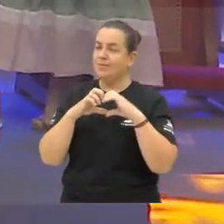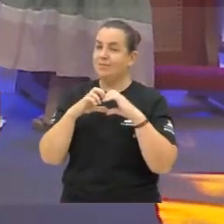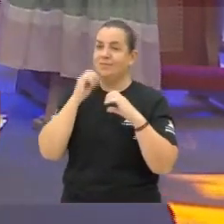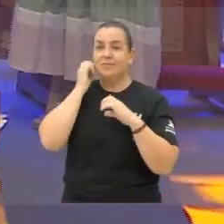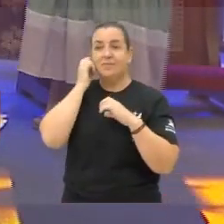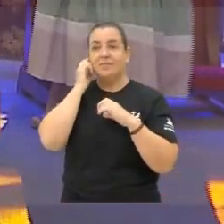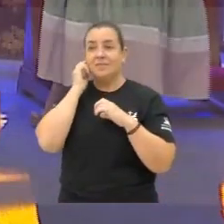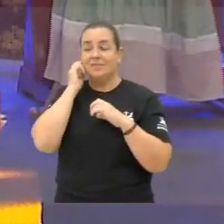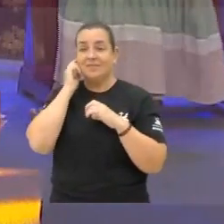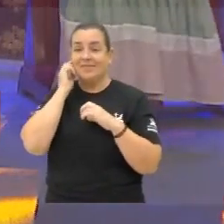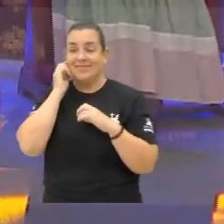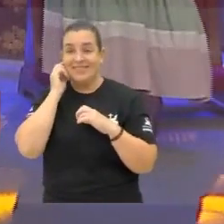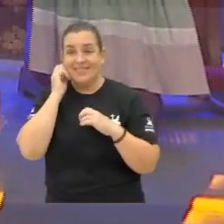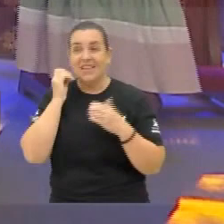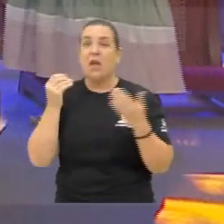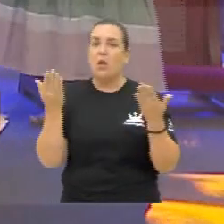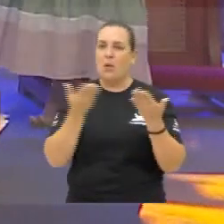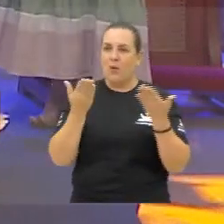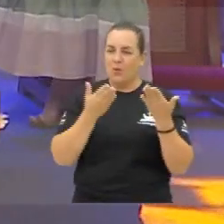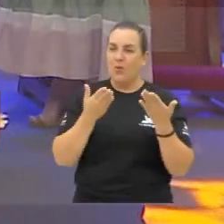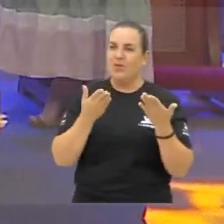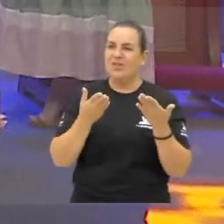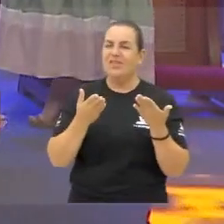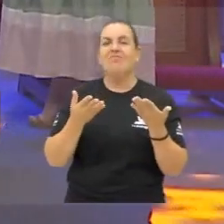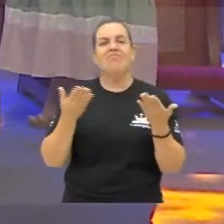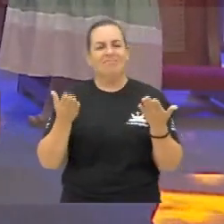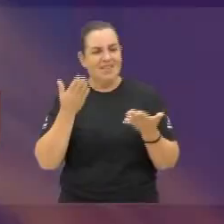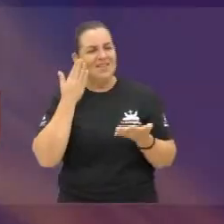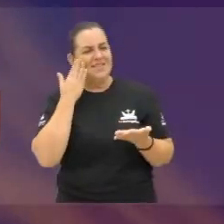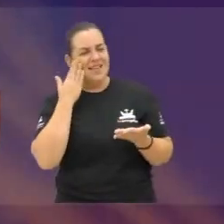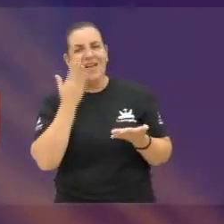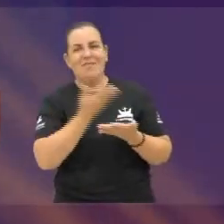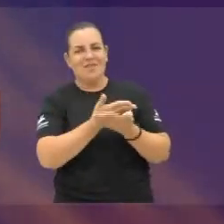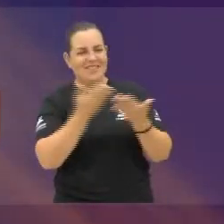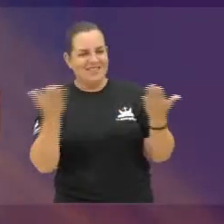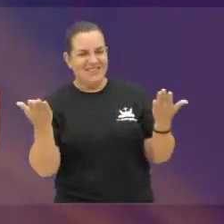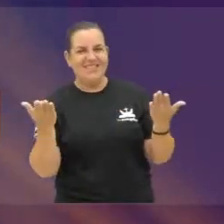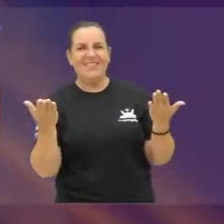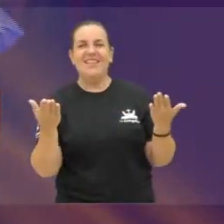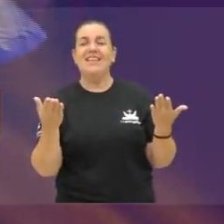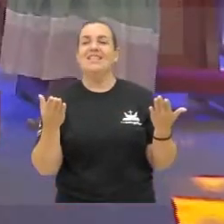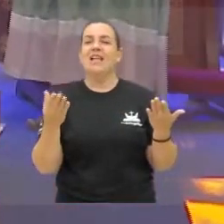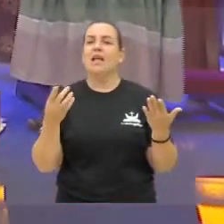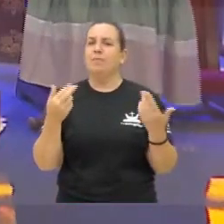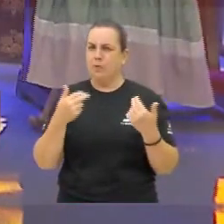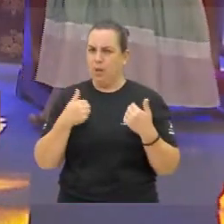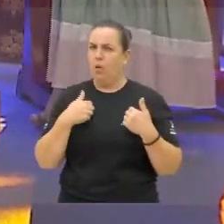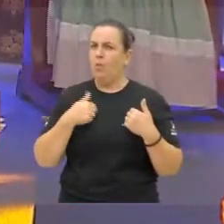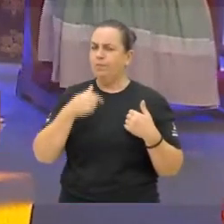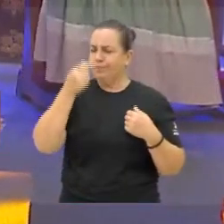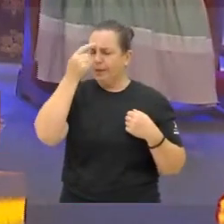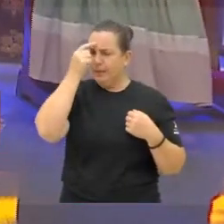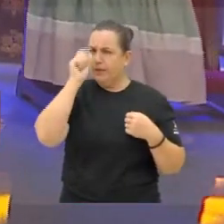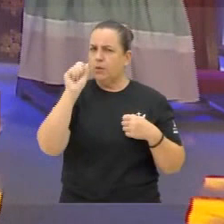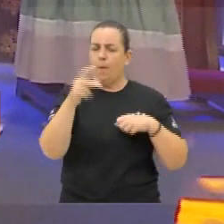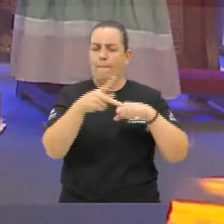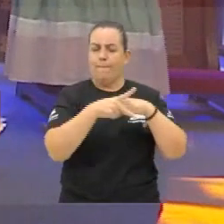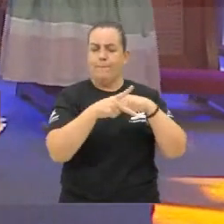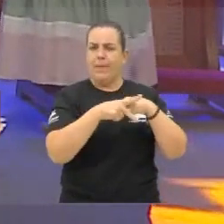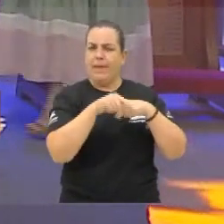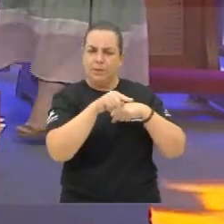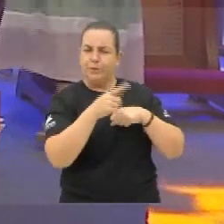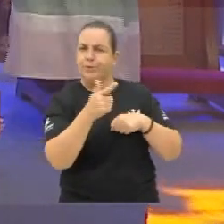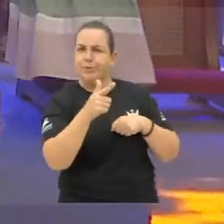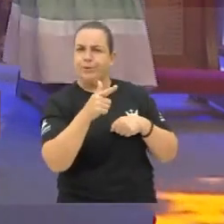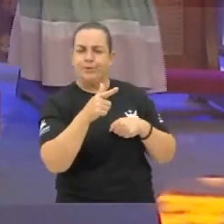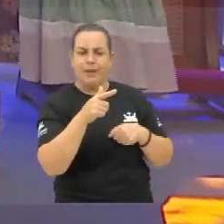Hoje, sabe, eu quero ser Roberto, Léo, William, como Pedro. Pedro não teve medo de tirar